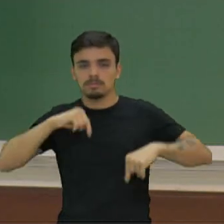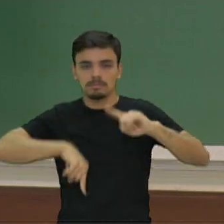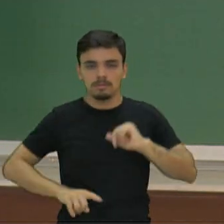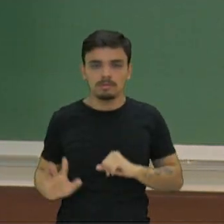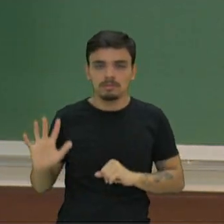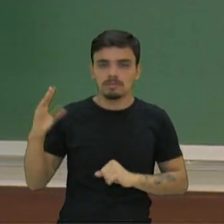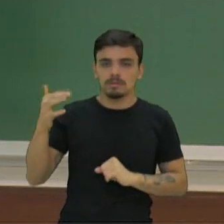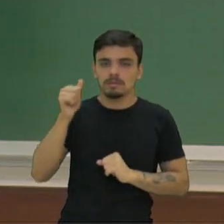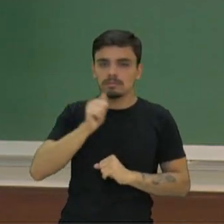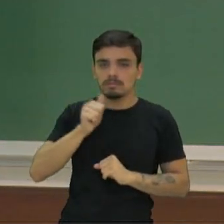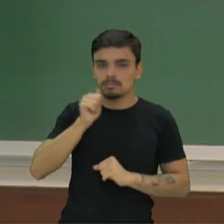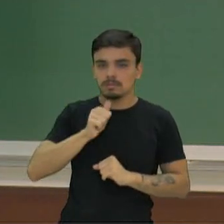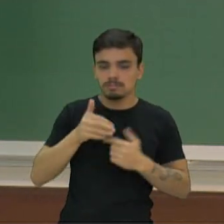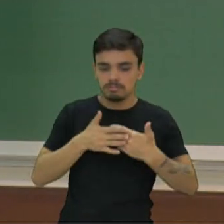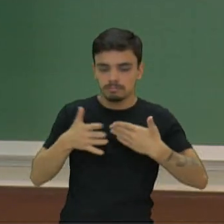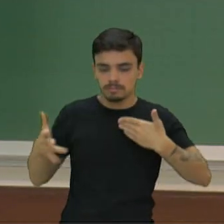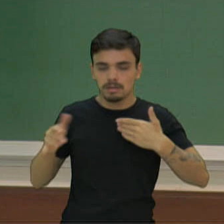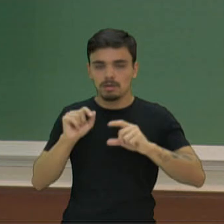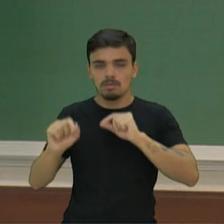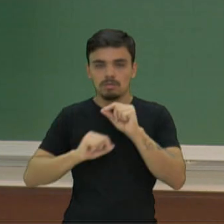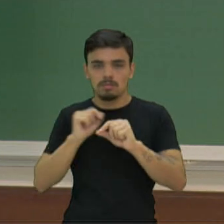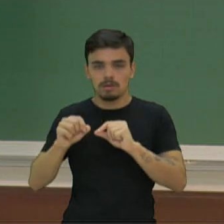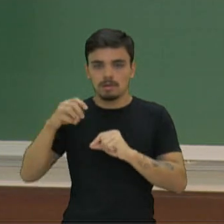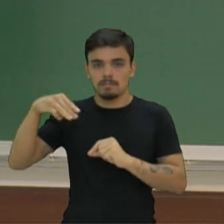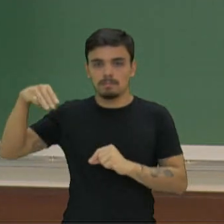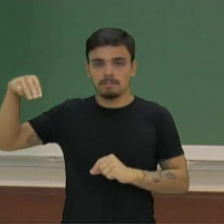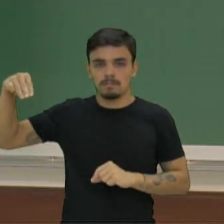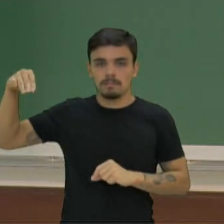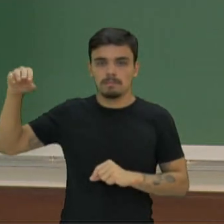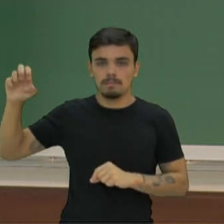acontecendo com a mulher nesse período da chamada menopausa.